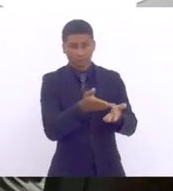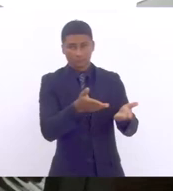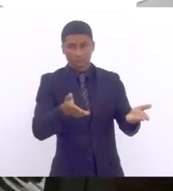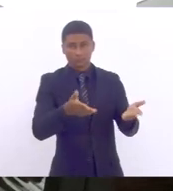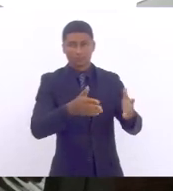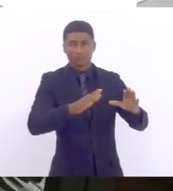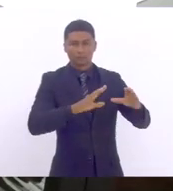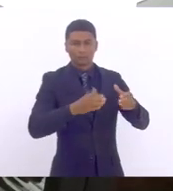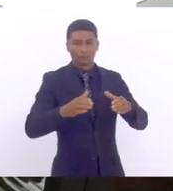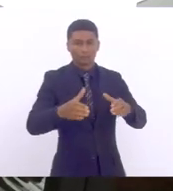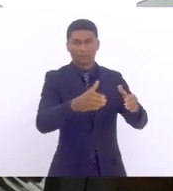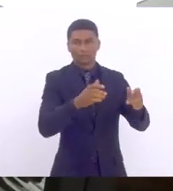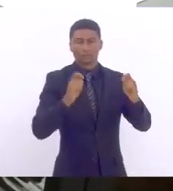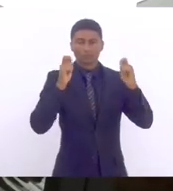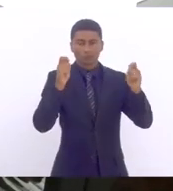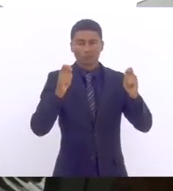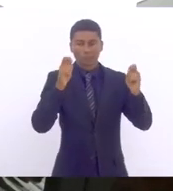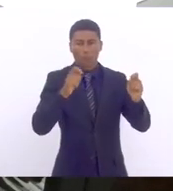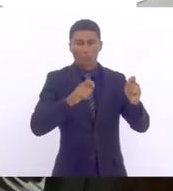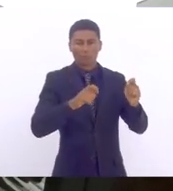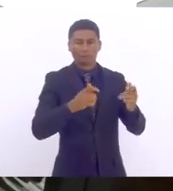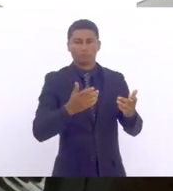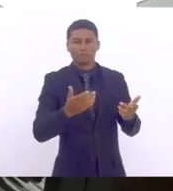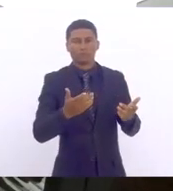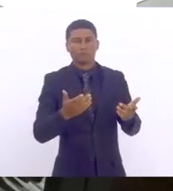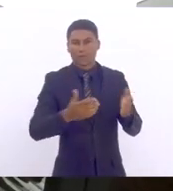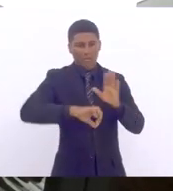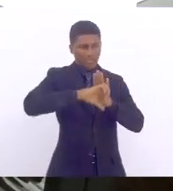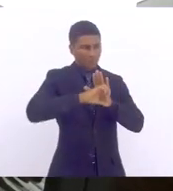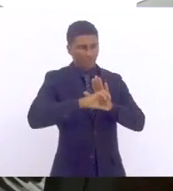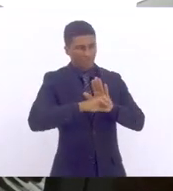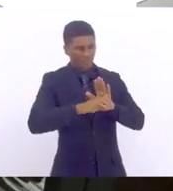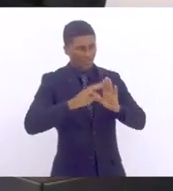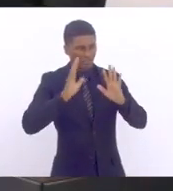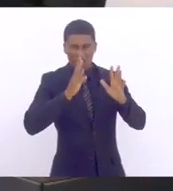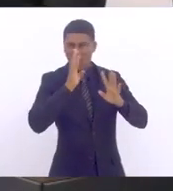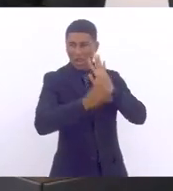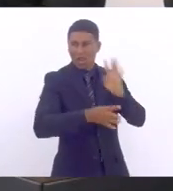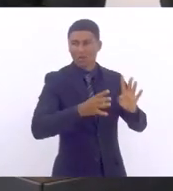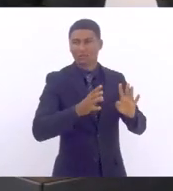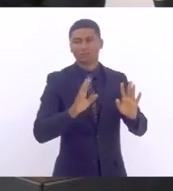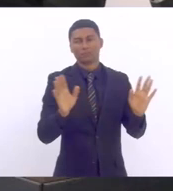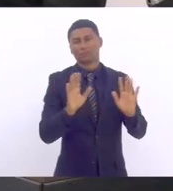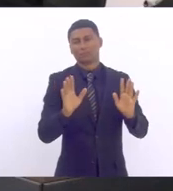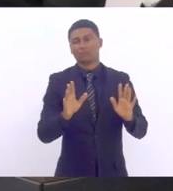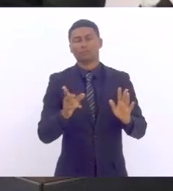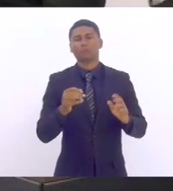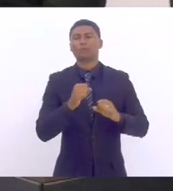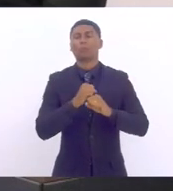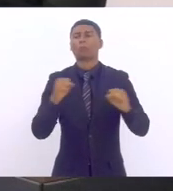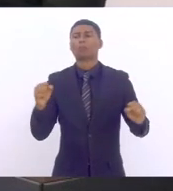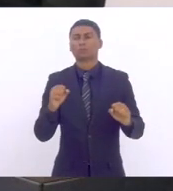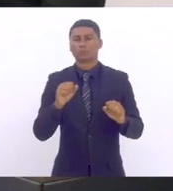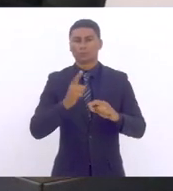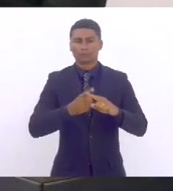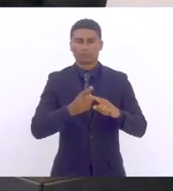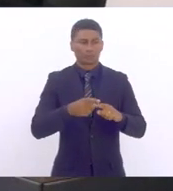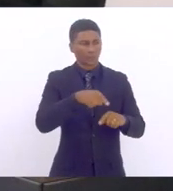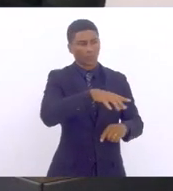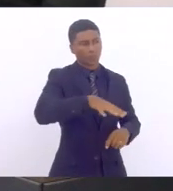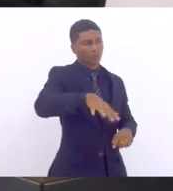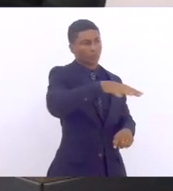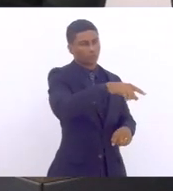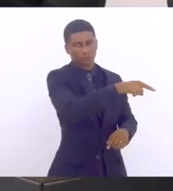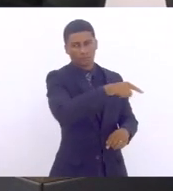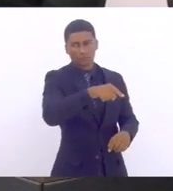as torcidas ou a gente não vai caminhar. Porque é impossível a gente achar que todos aqueles que estão na torcida organizada